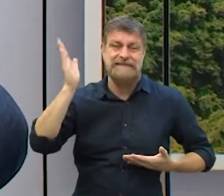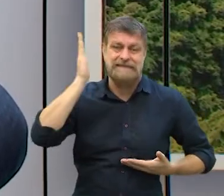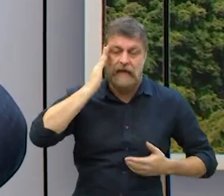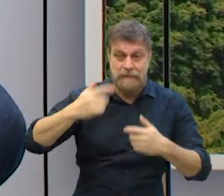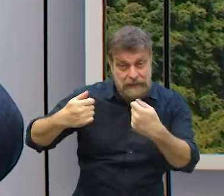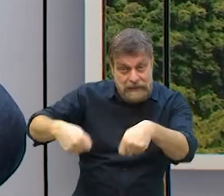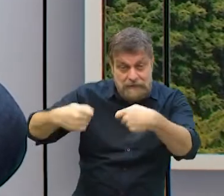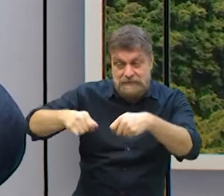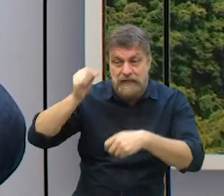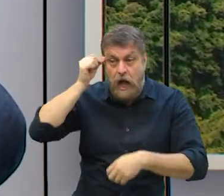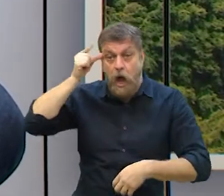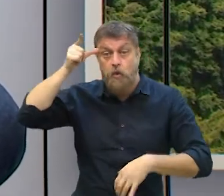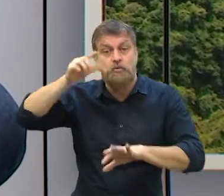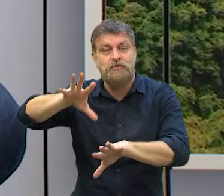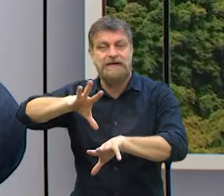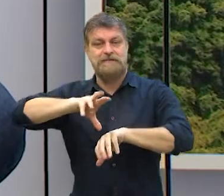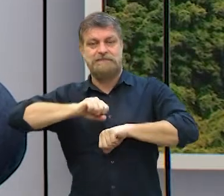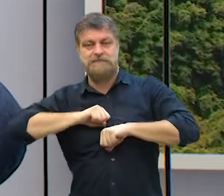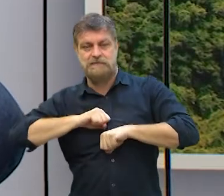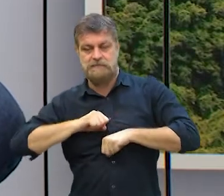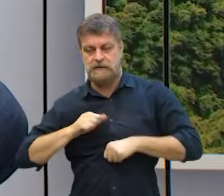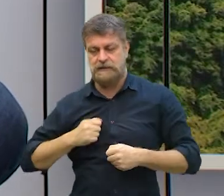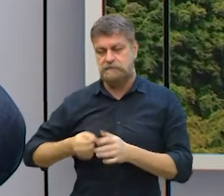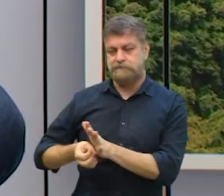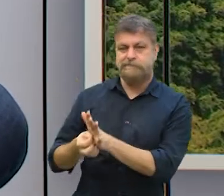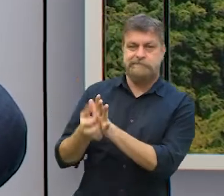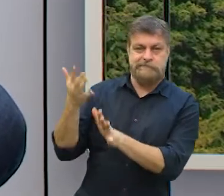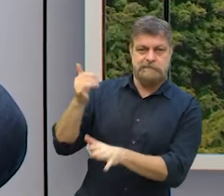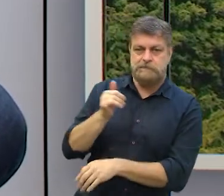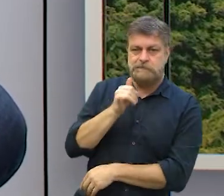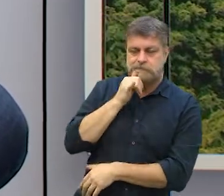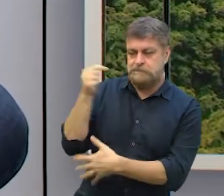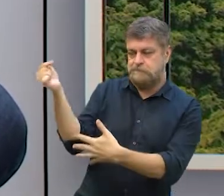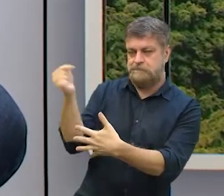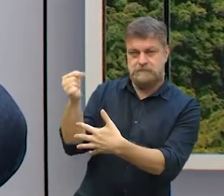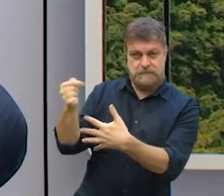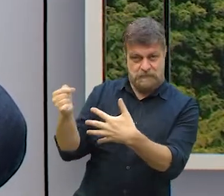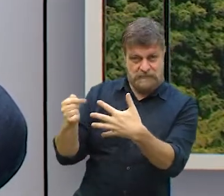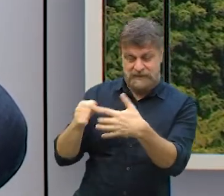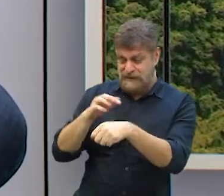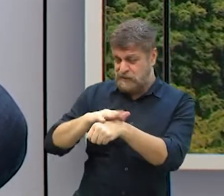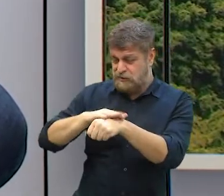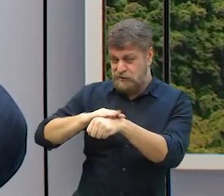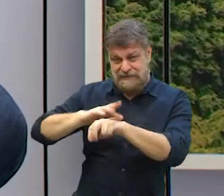faz parte, né, da cultura dela. E a gente tem outras